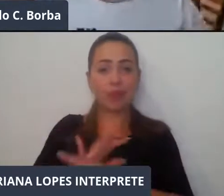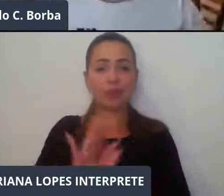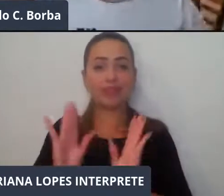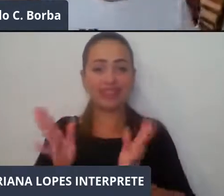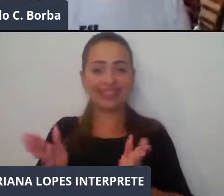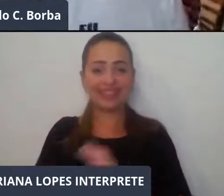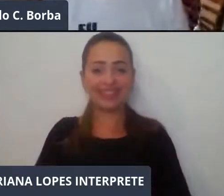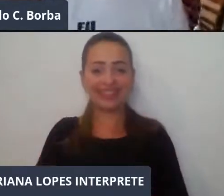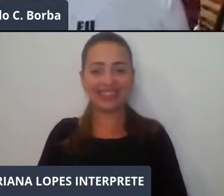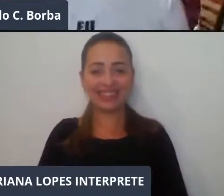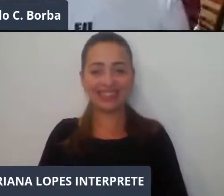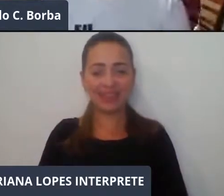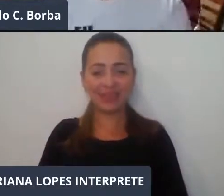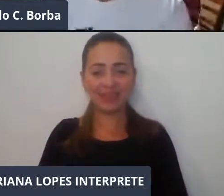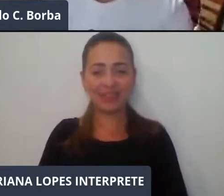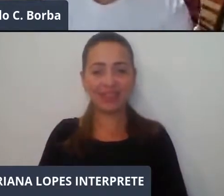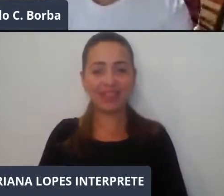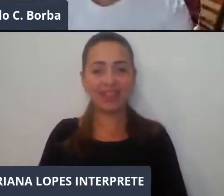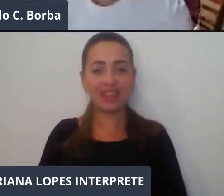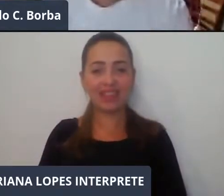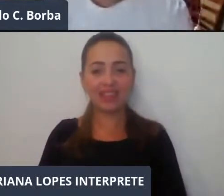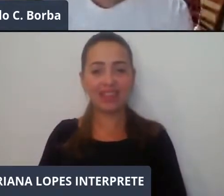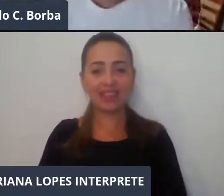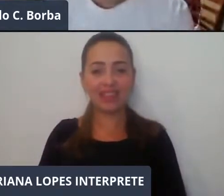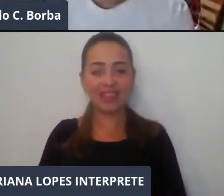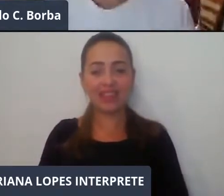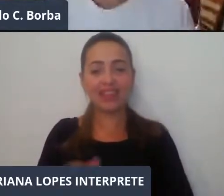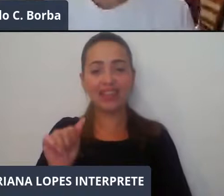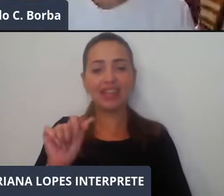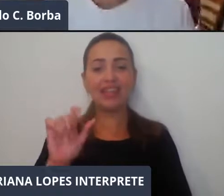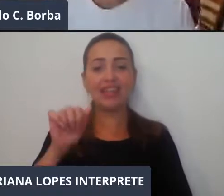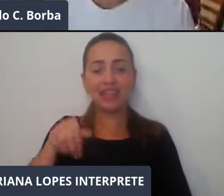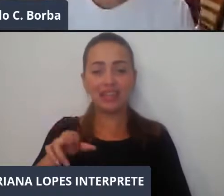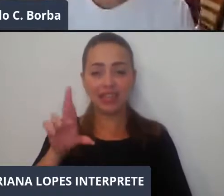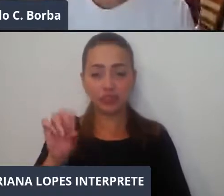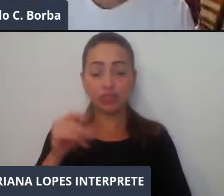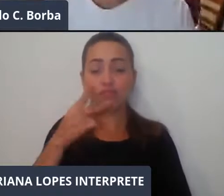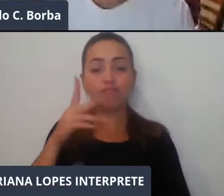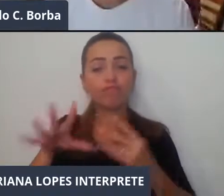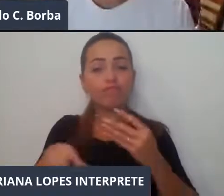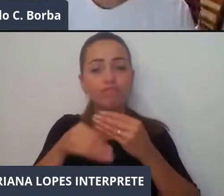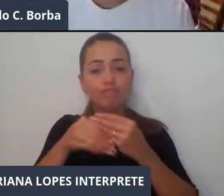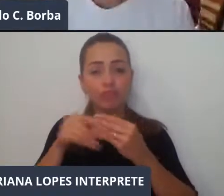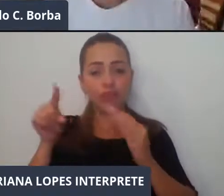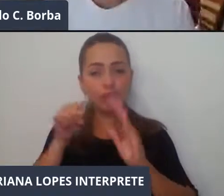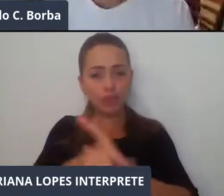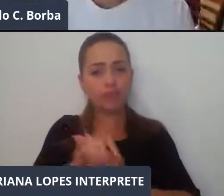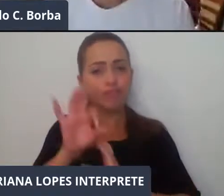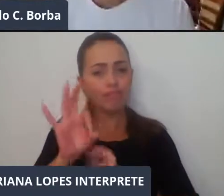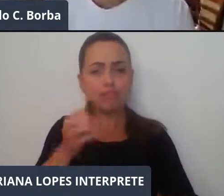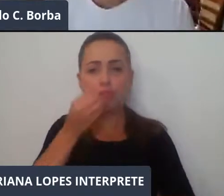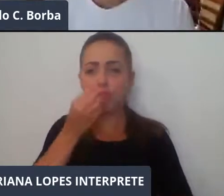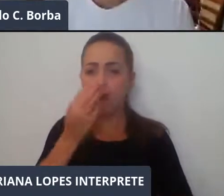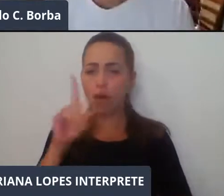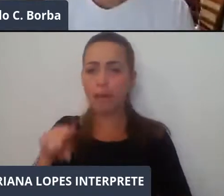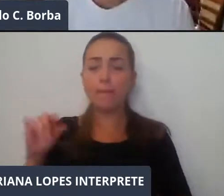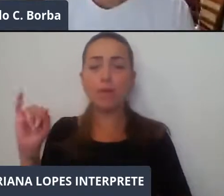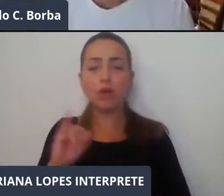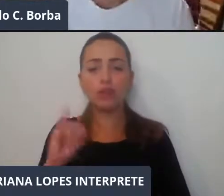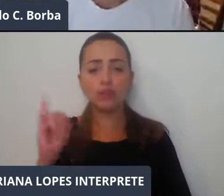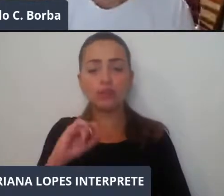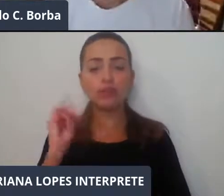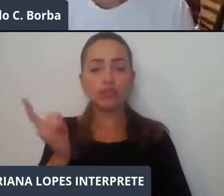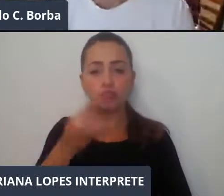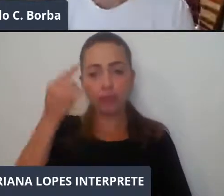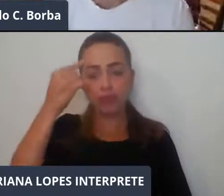Adriana? Eu vou comentar o que a Vânia colocou, que a pergunta dela realmente é bastante pertinente, e a gente pensa,